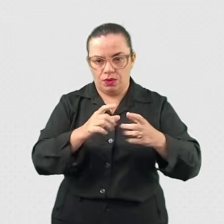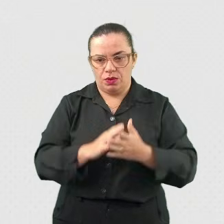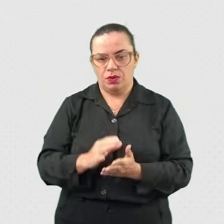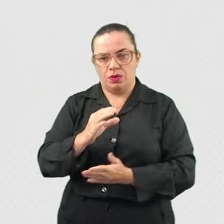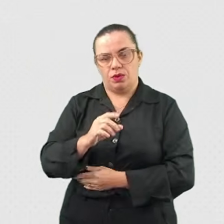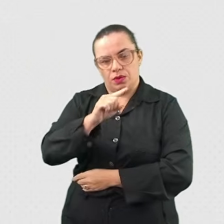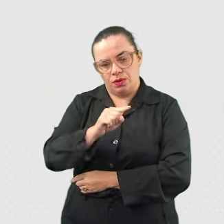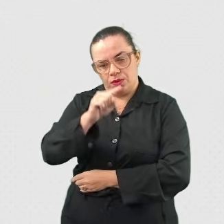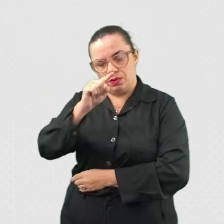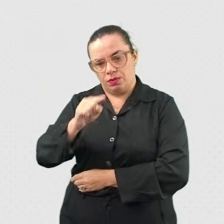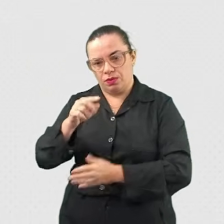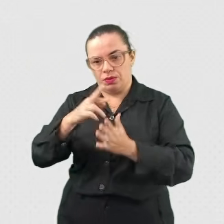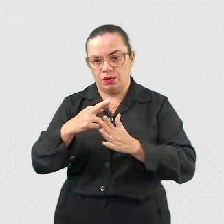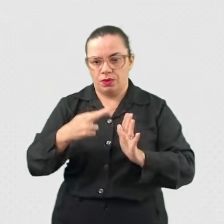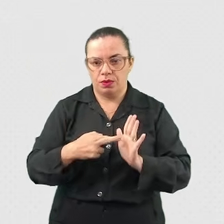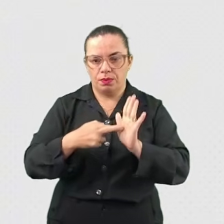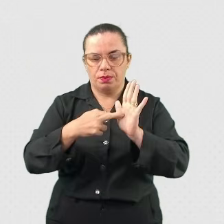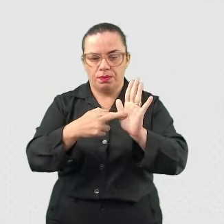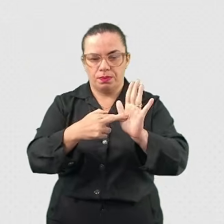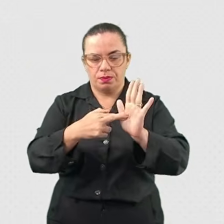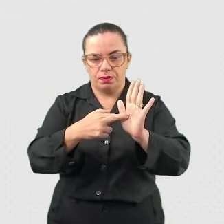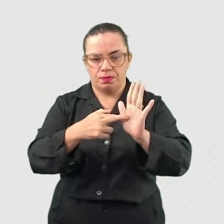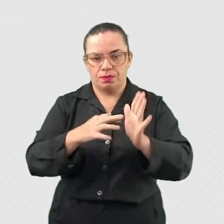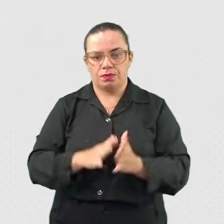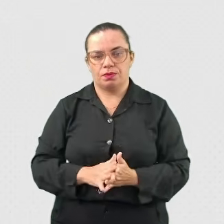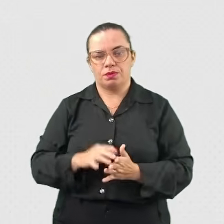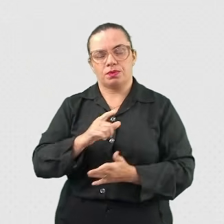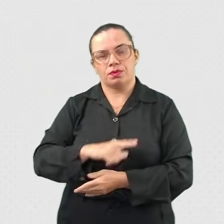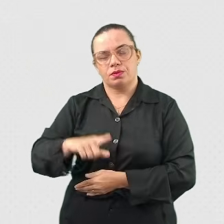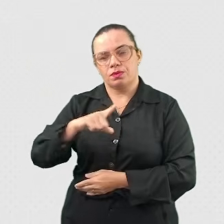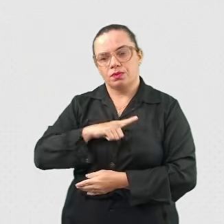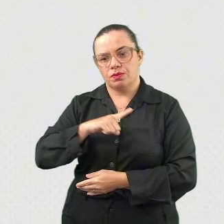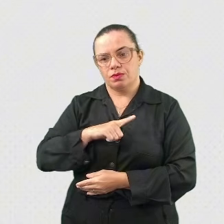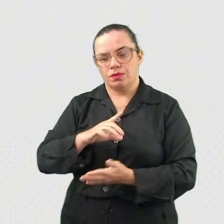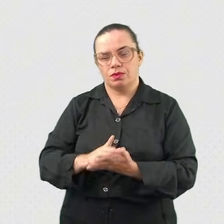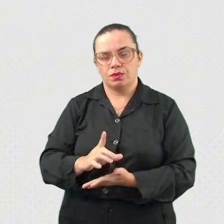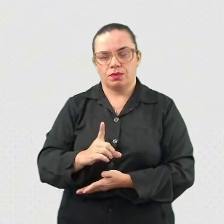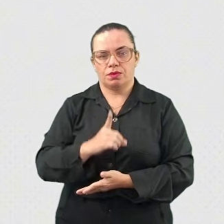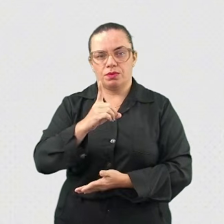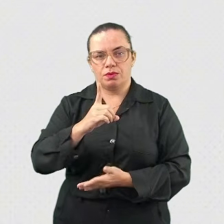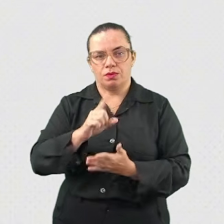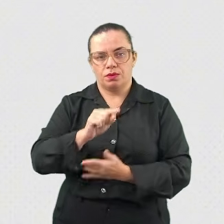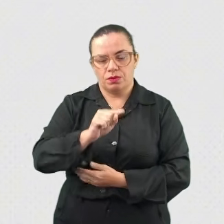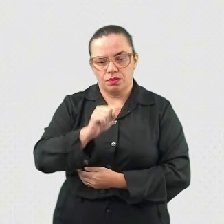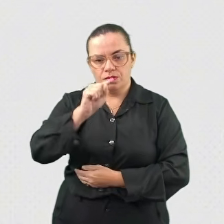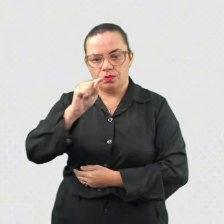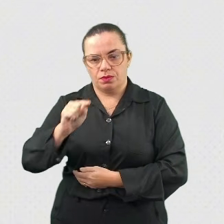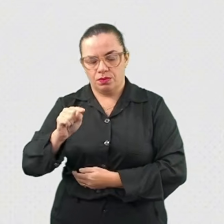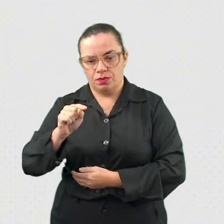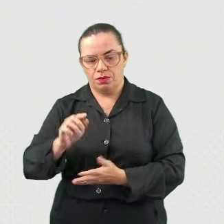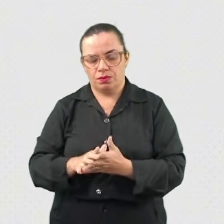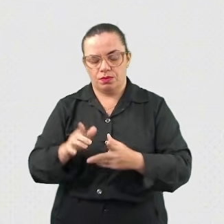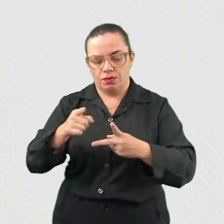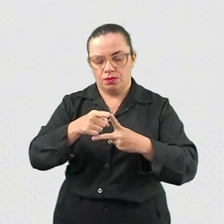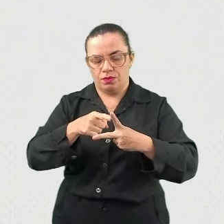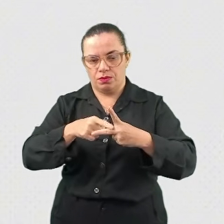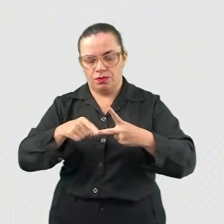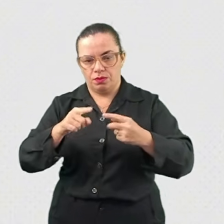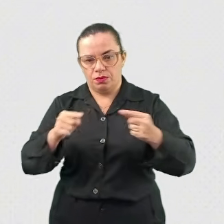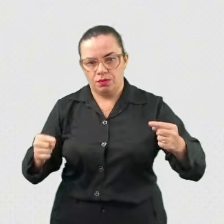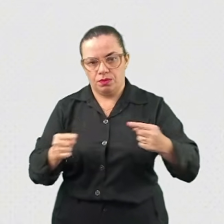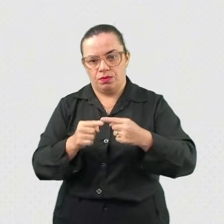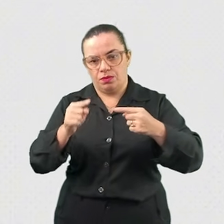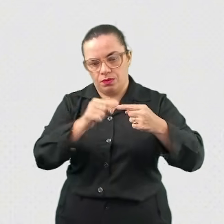que é um ângulo referente ao vértice C. Aí você tem o D com o chapeuzinho, é um ângulo referente ao vértice